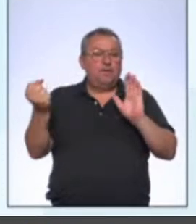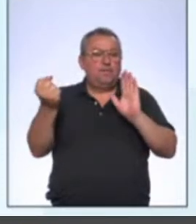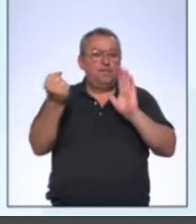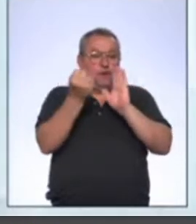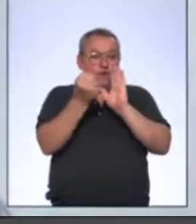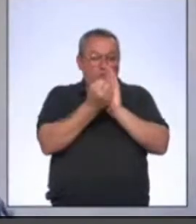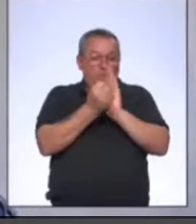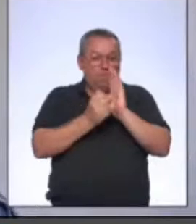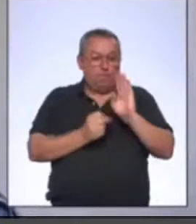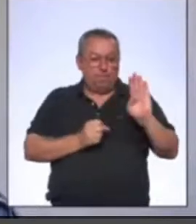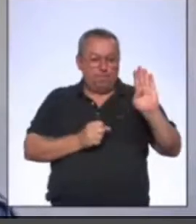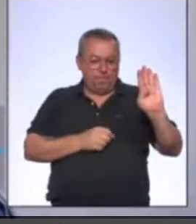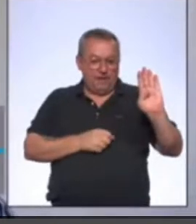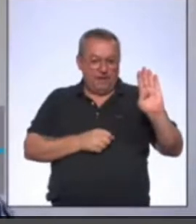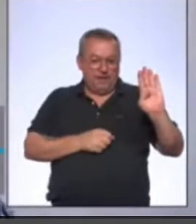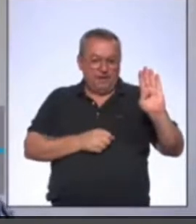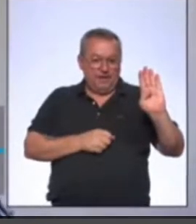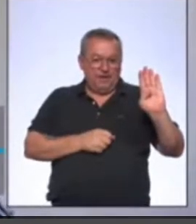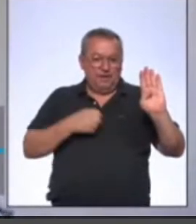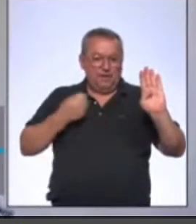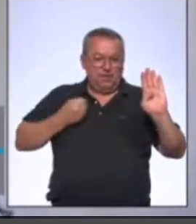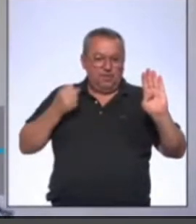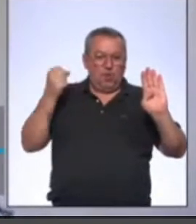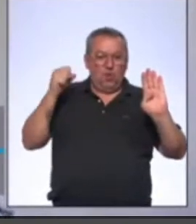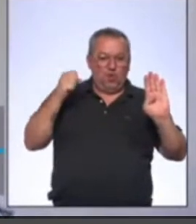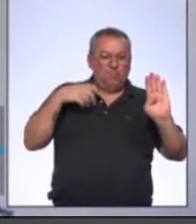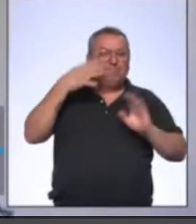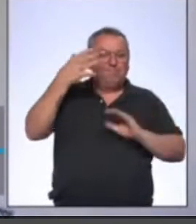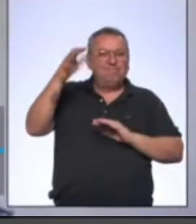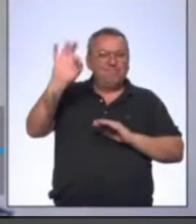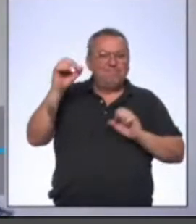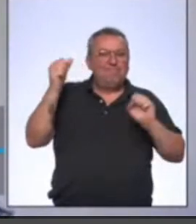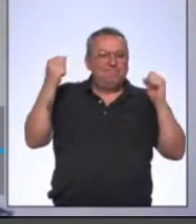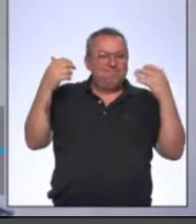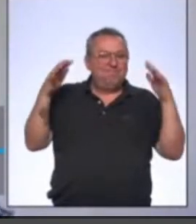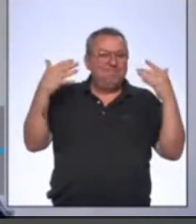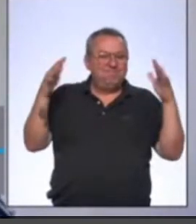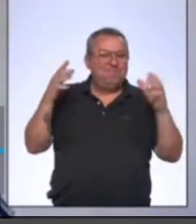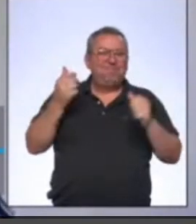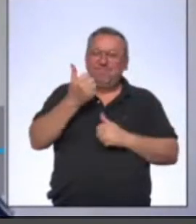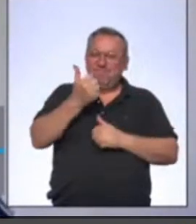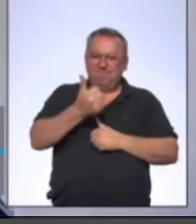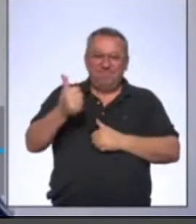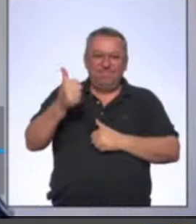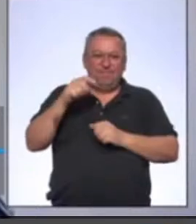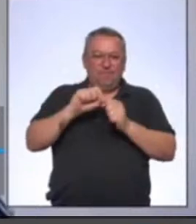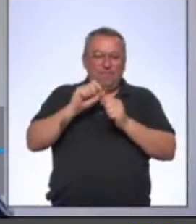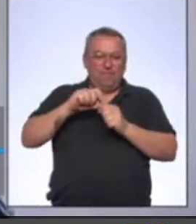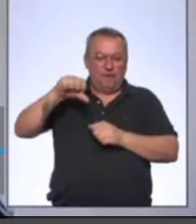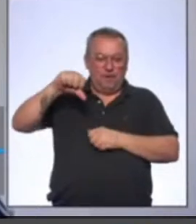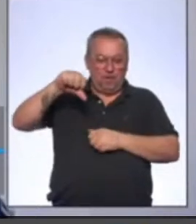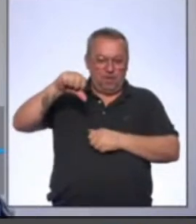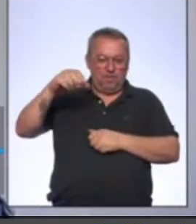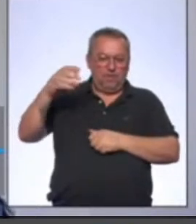B na questão 8, acertou. Tudo bem? Vamos fazer a 9?